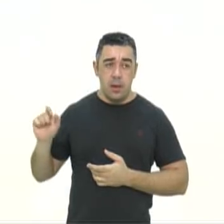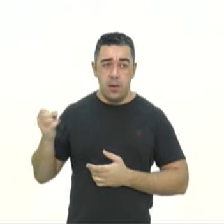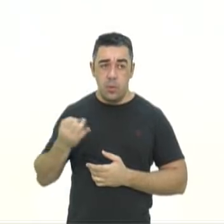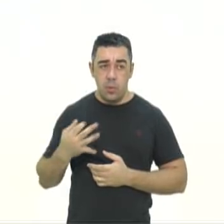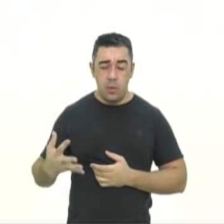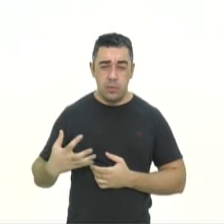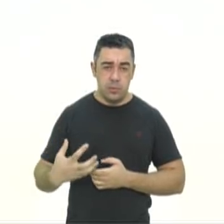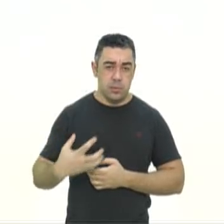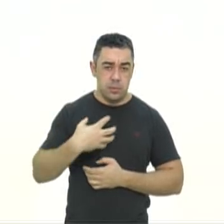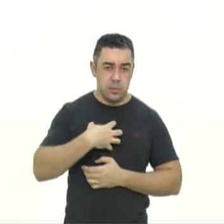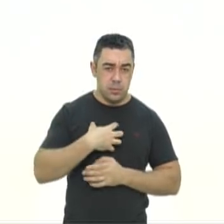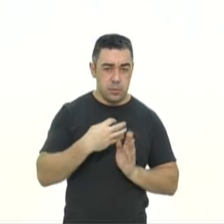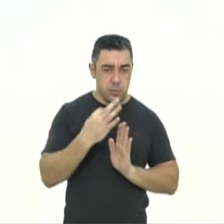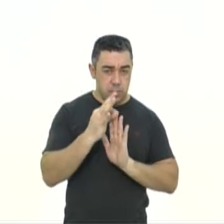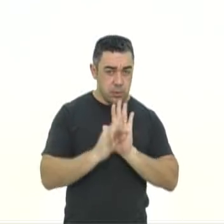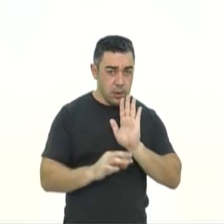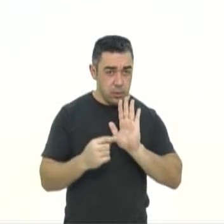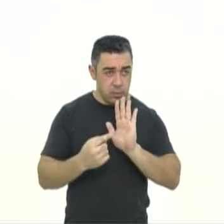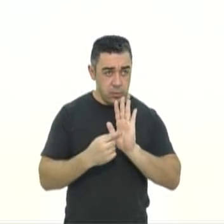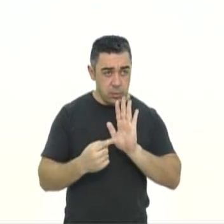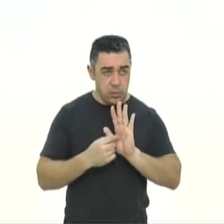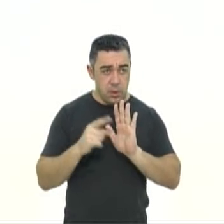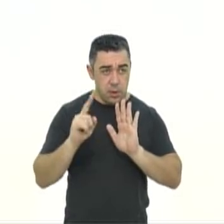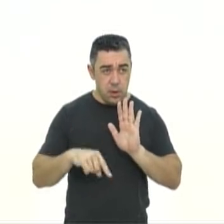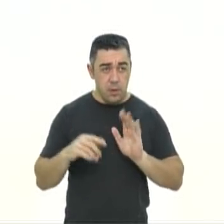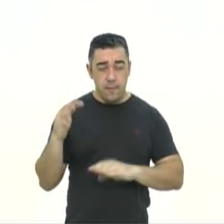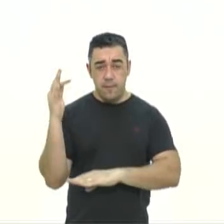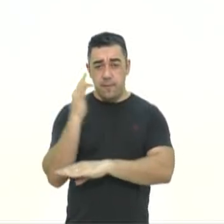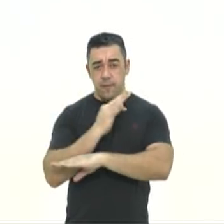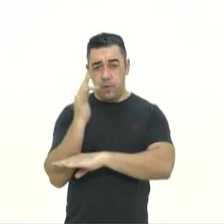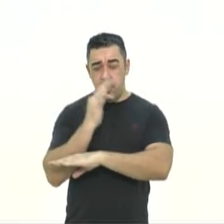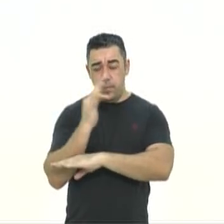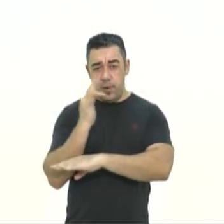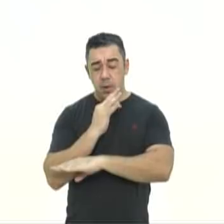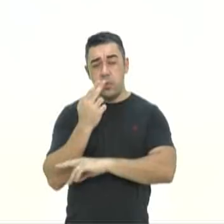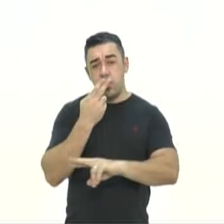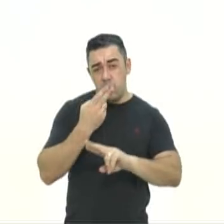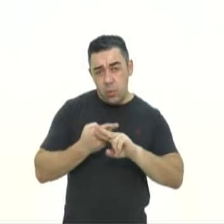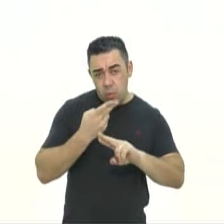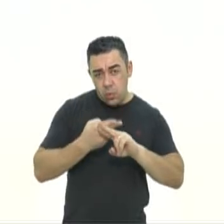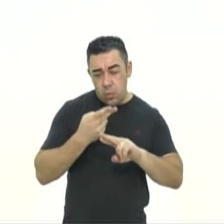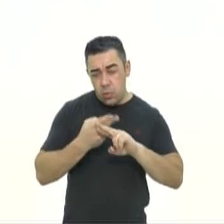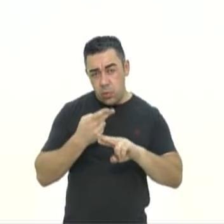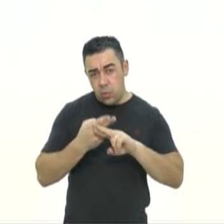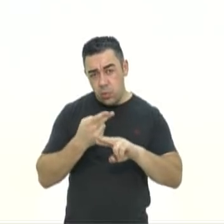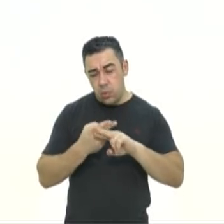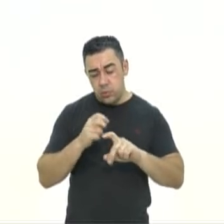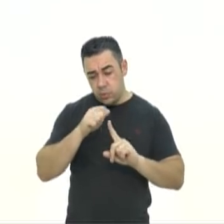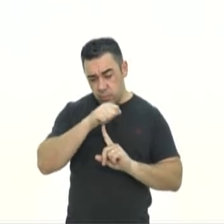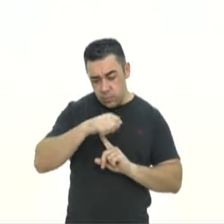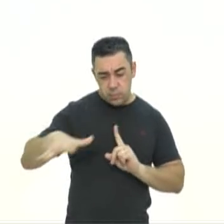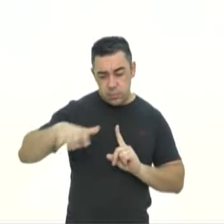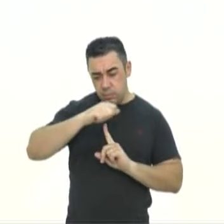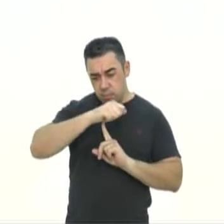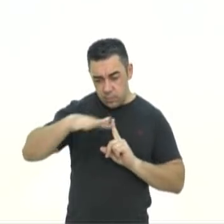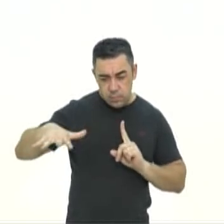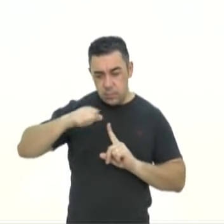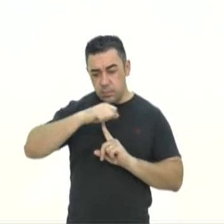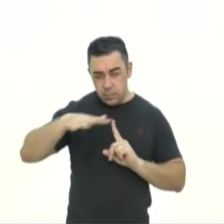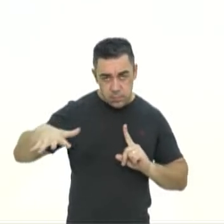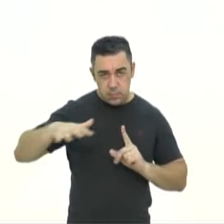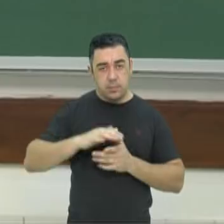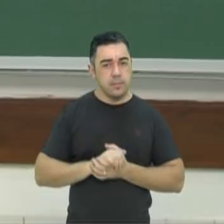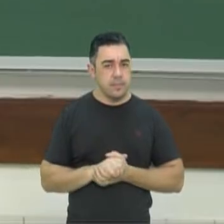dimensão sensorial do texto pelo jogo formal e pelo uso excessivo de figuras de